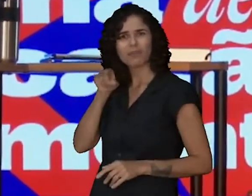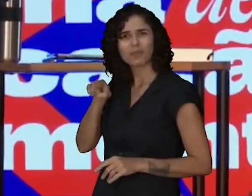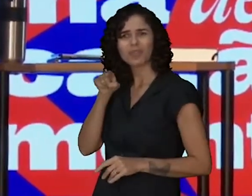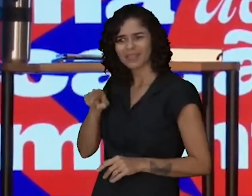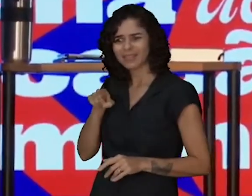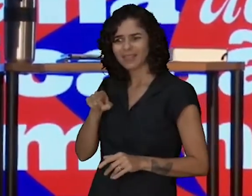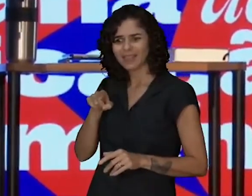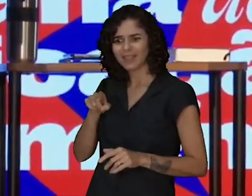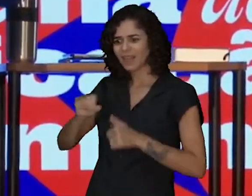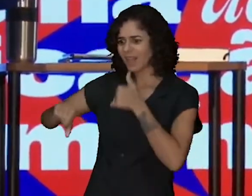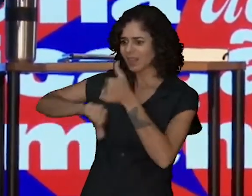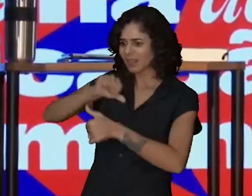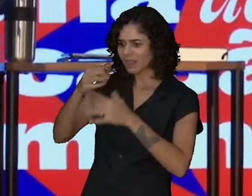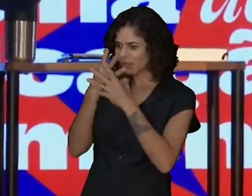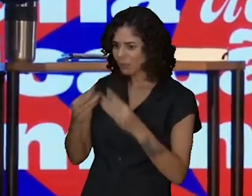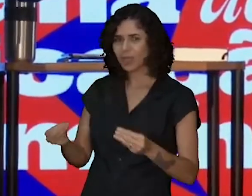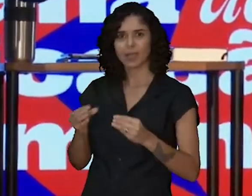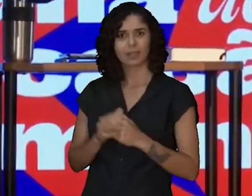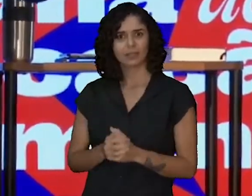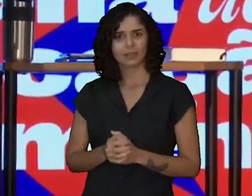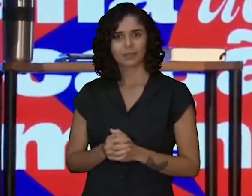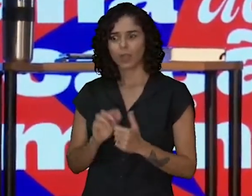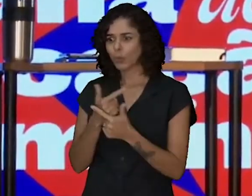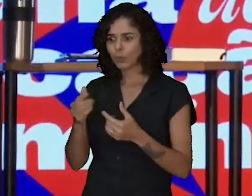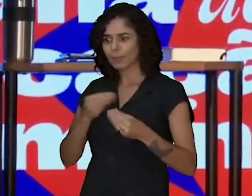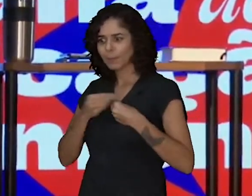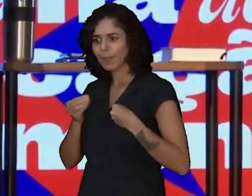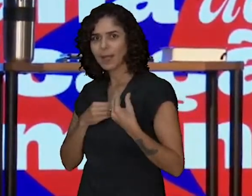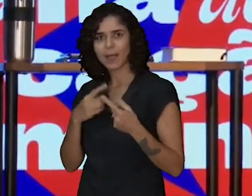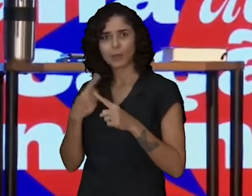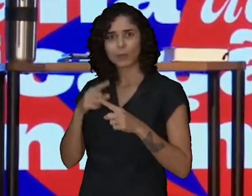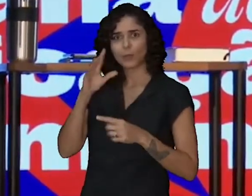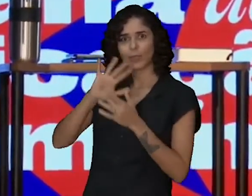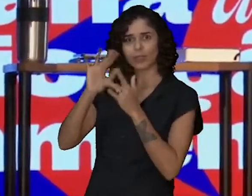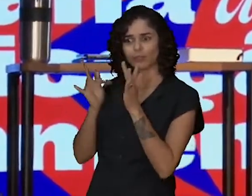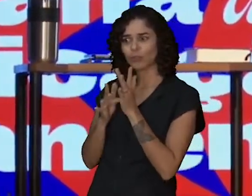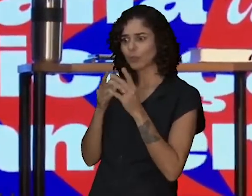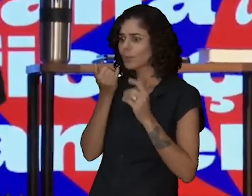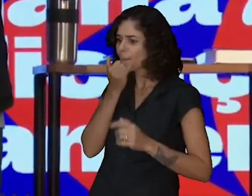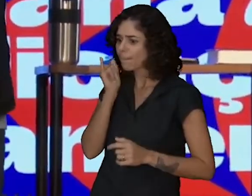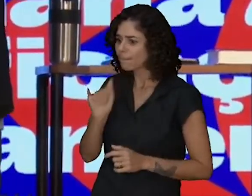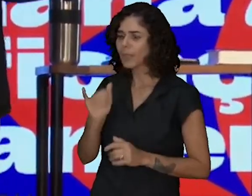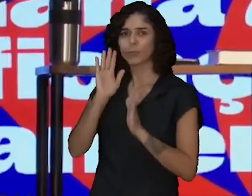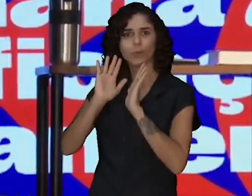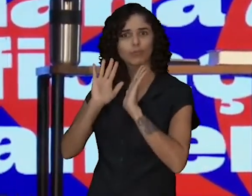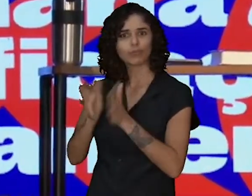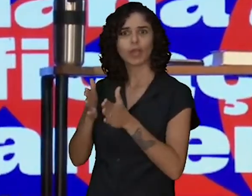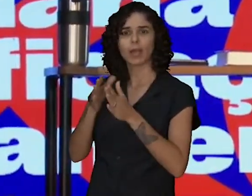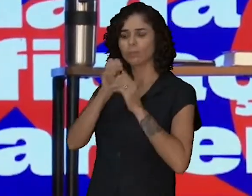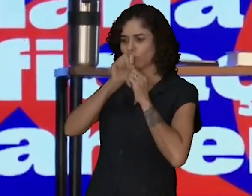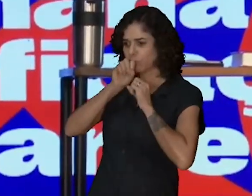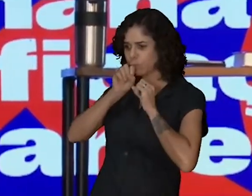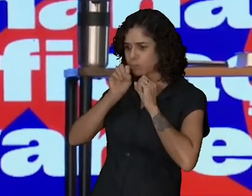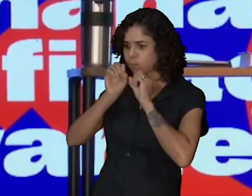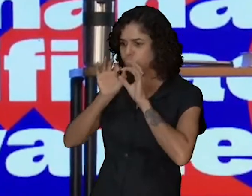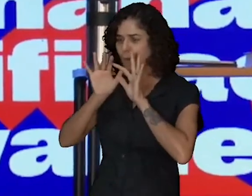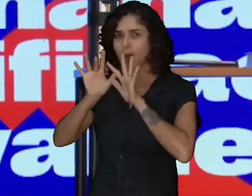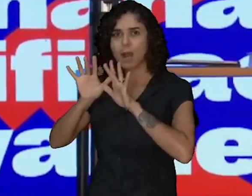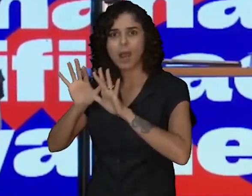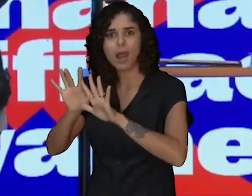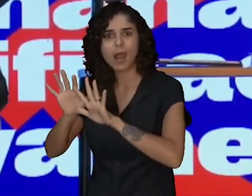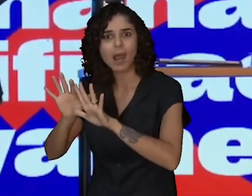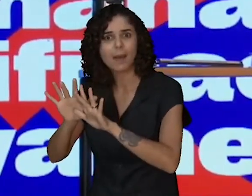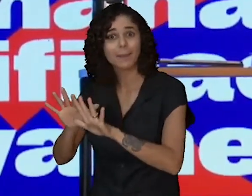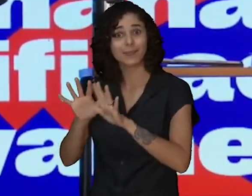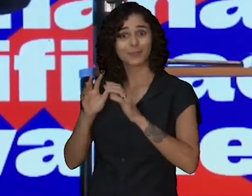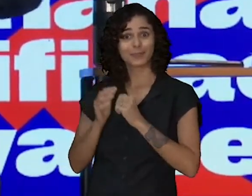pecado estragou, Jesus consertou. E Ele sopra o Espírito, assim como Deus sopra o fôlego